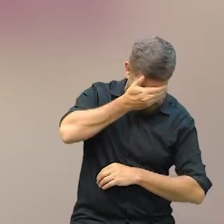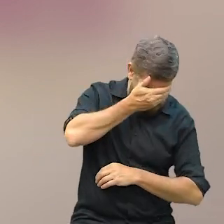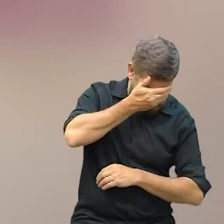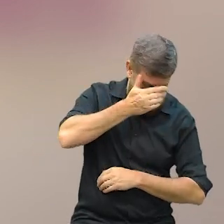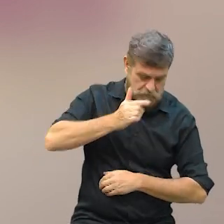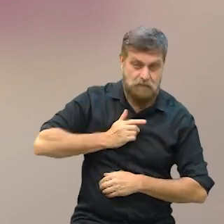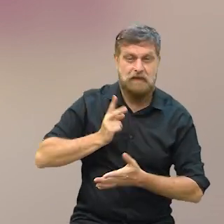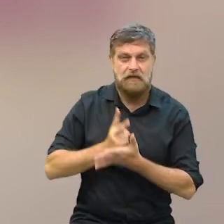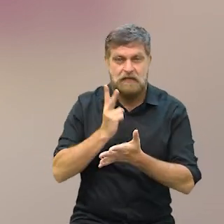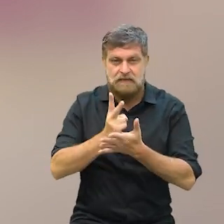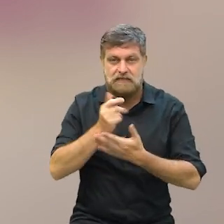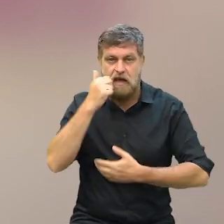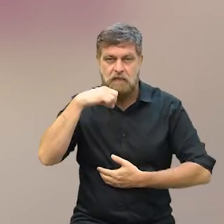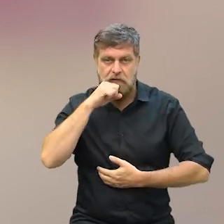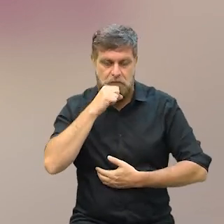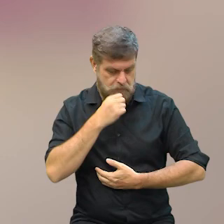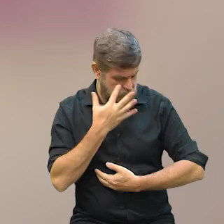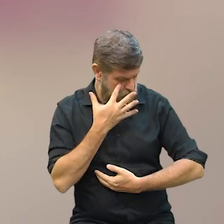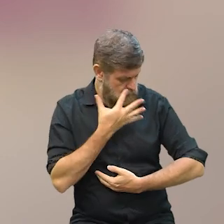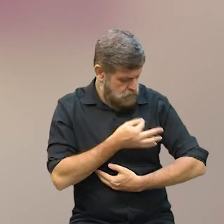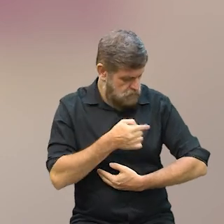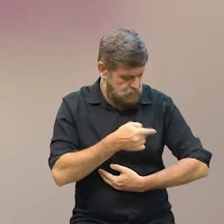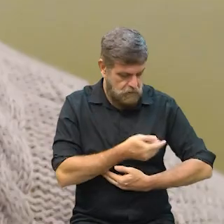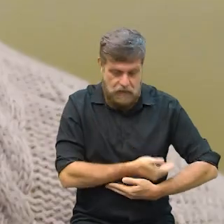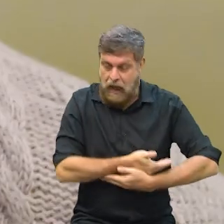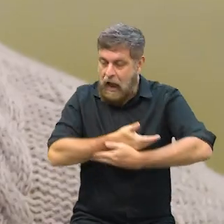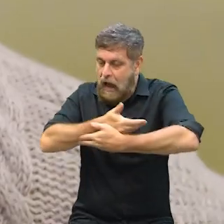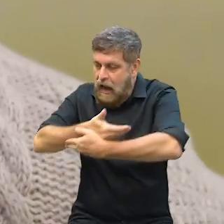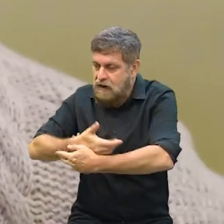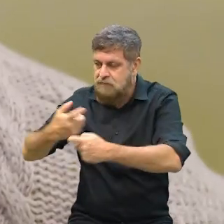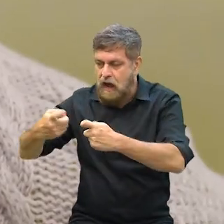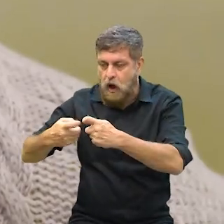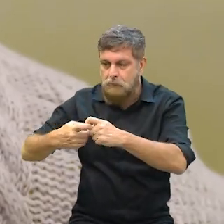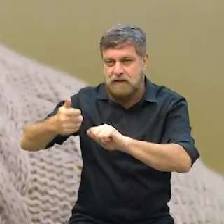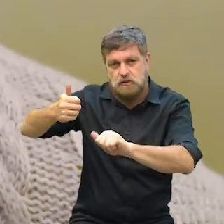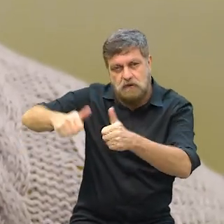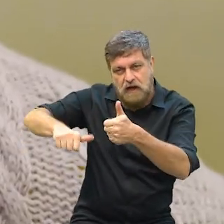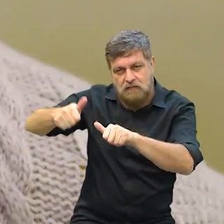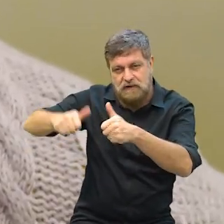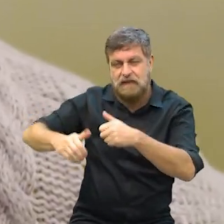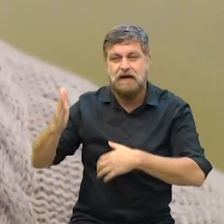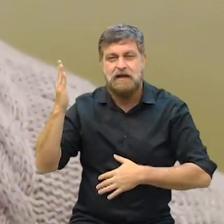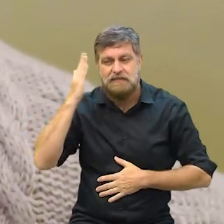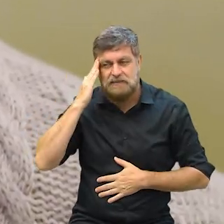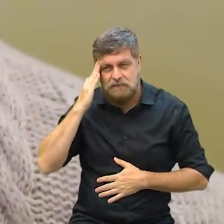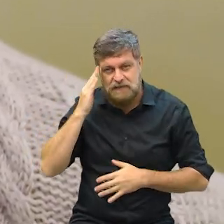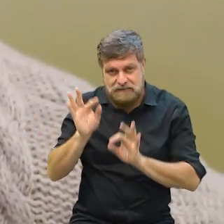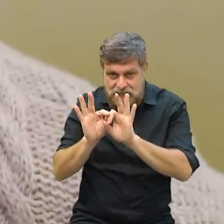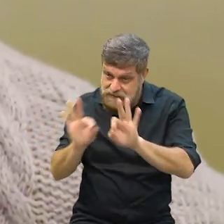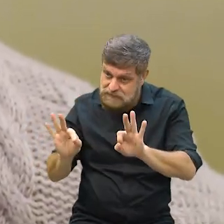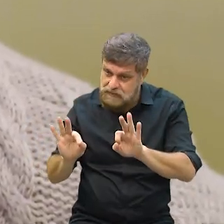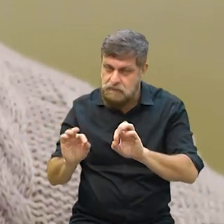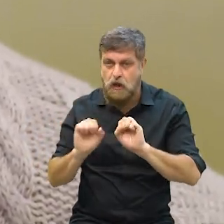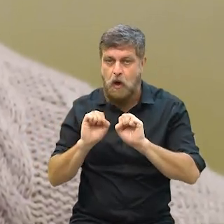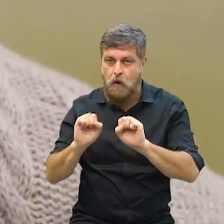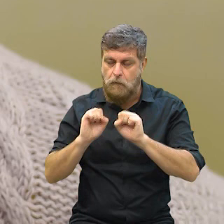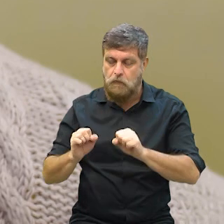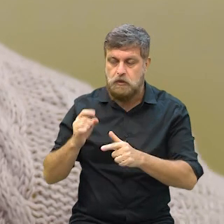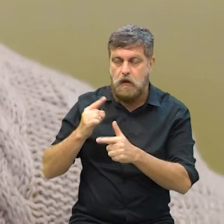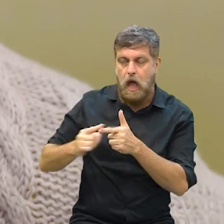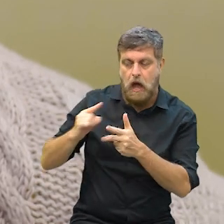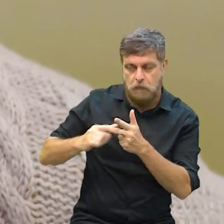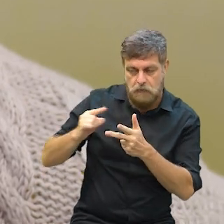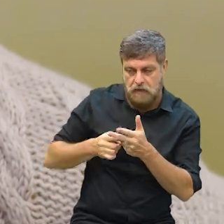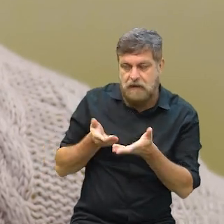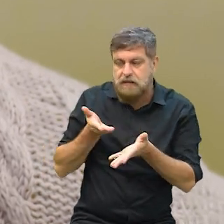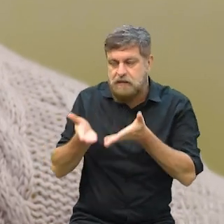que tem que estar sempre atenta a mãe para poder levar ao oftalmologista, poder avaliar se é alguma coisa muito simples ou se é uma coisa que